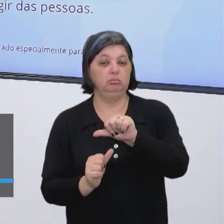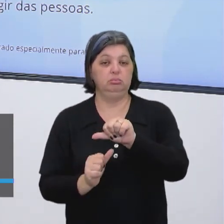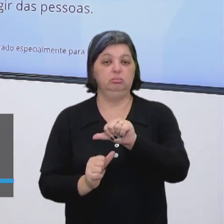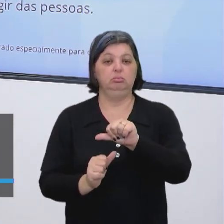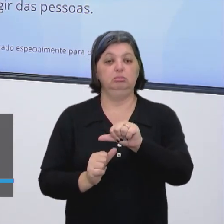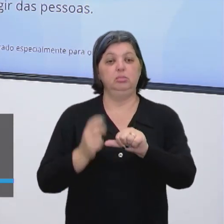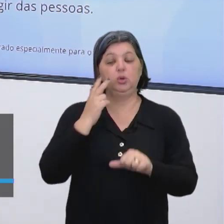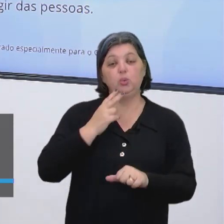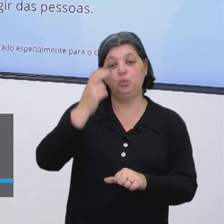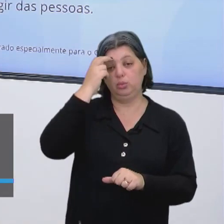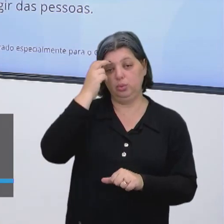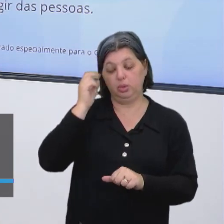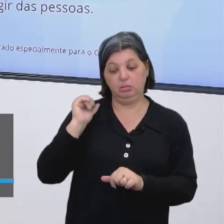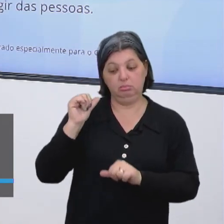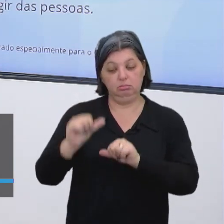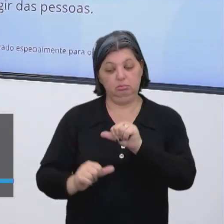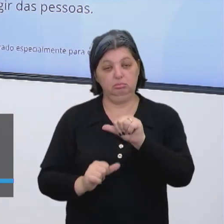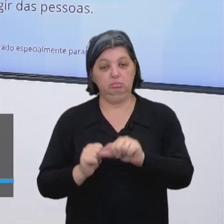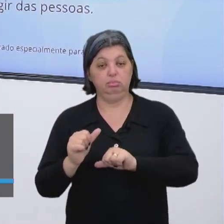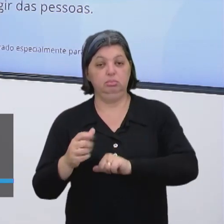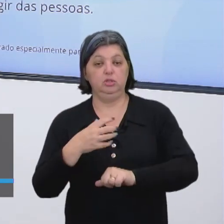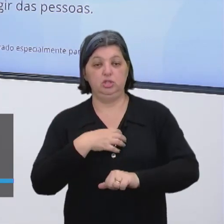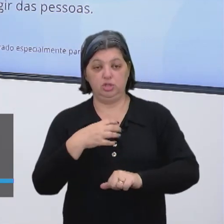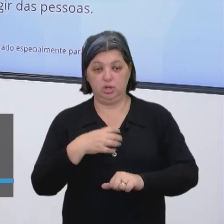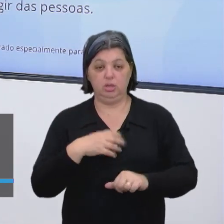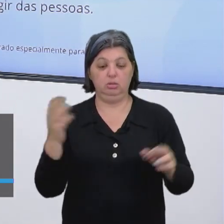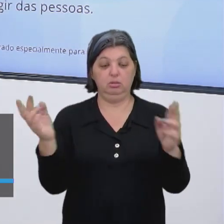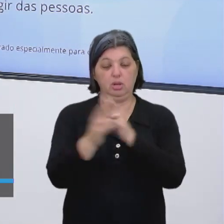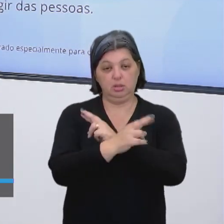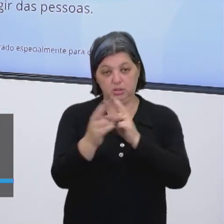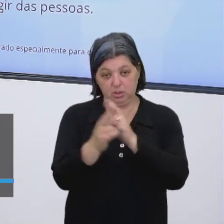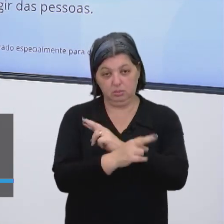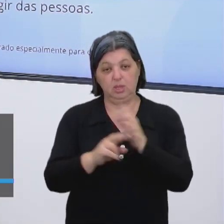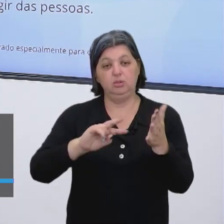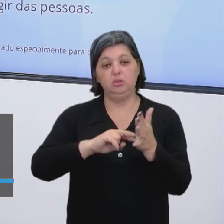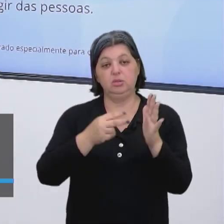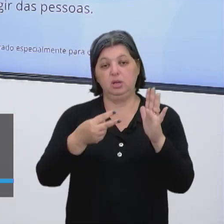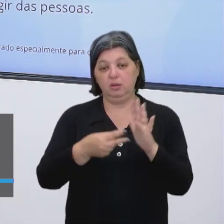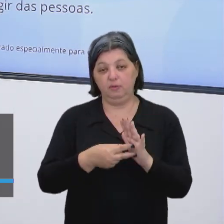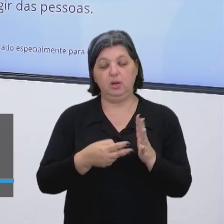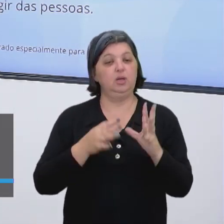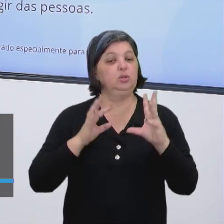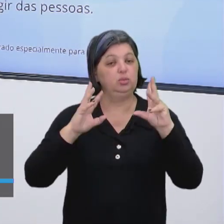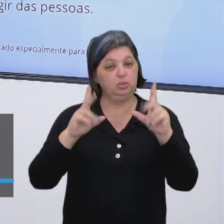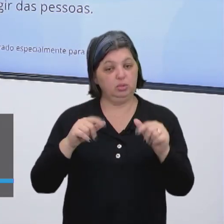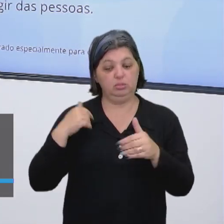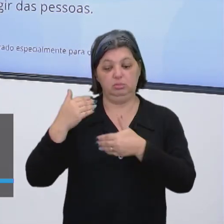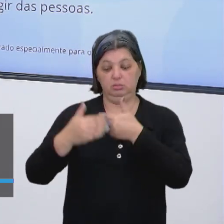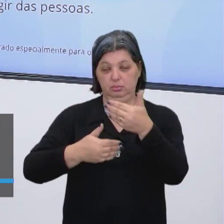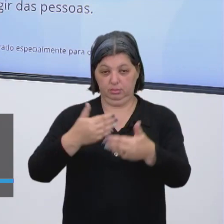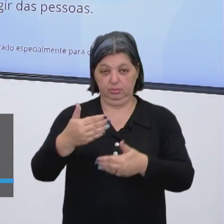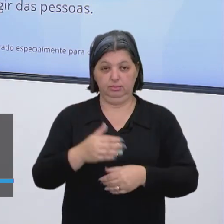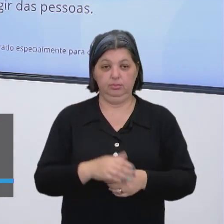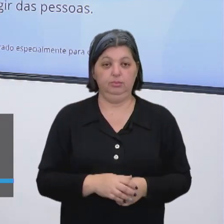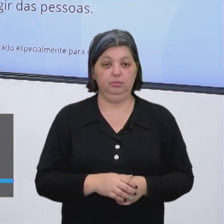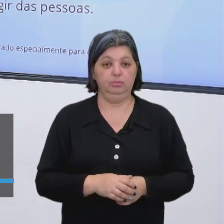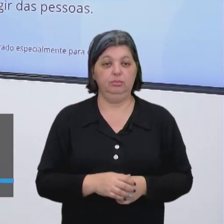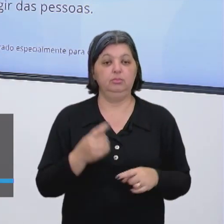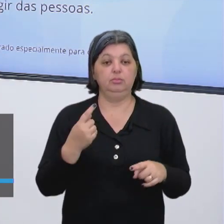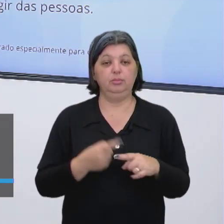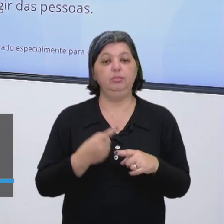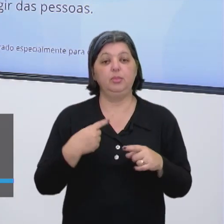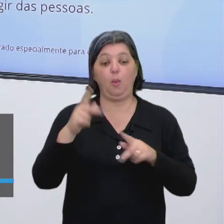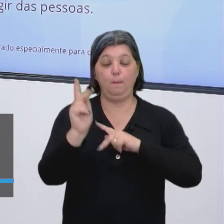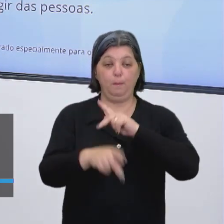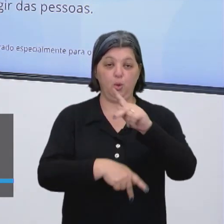nossa cultura, a gente vai mudando a maneira com que a gente se relaciona, os significados e todos esses processos, né, enquanto